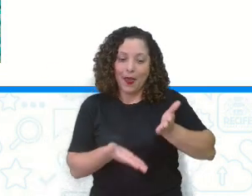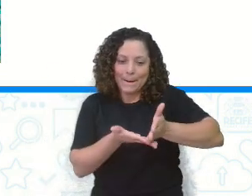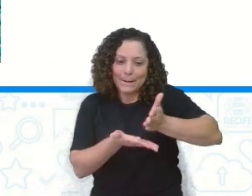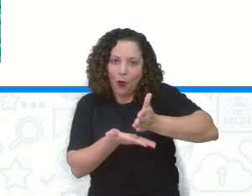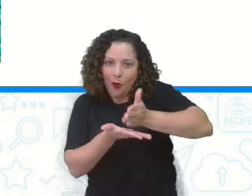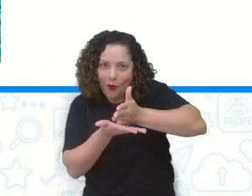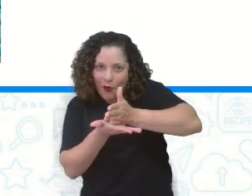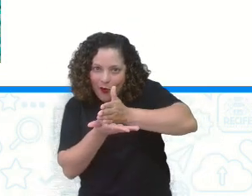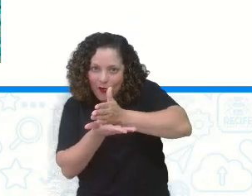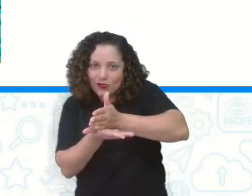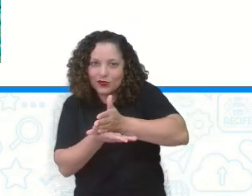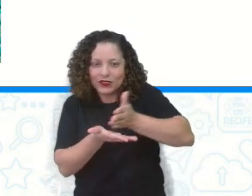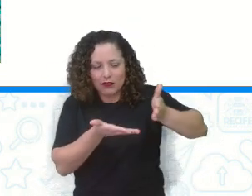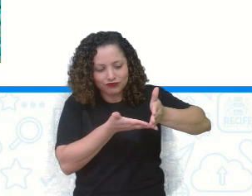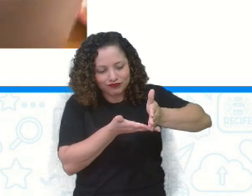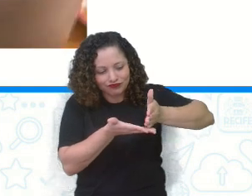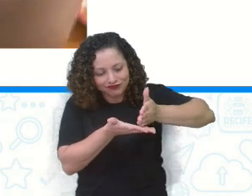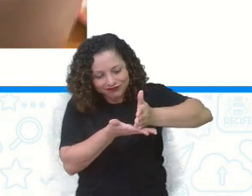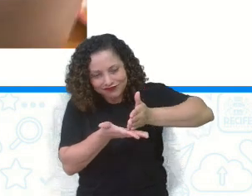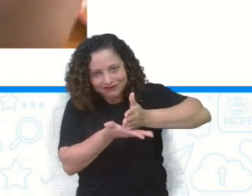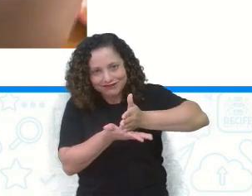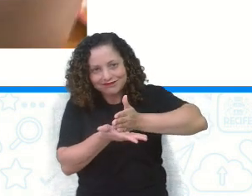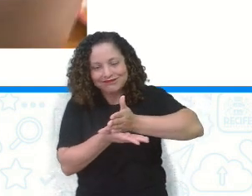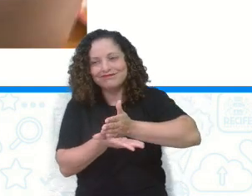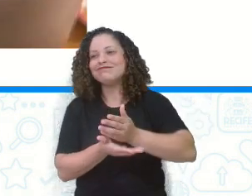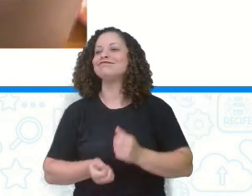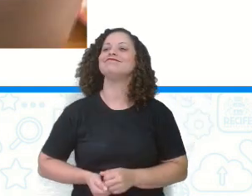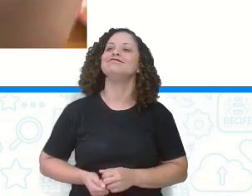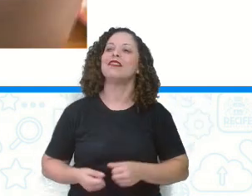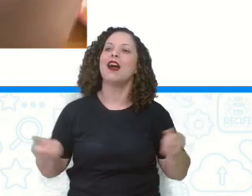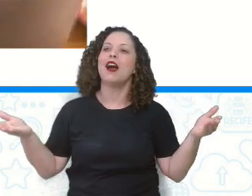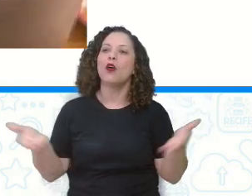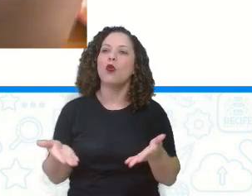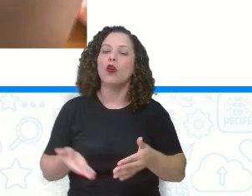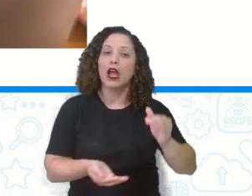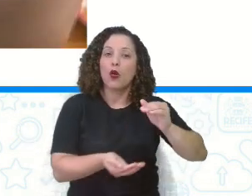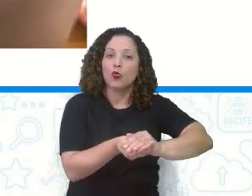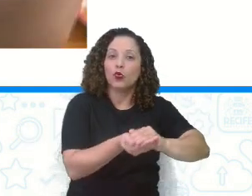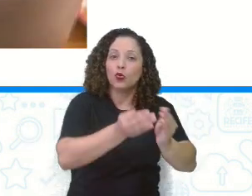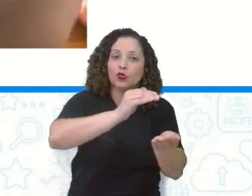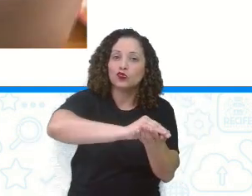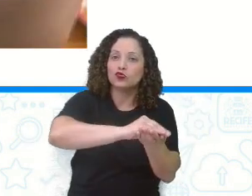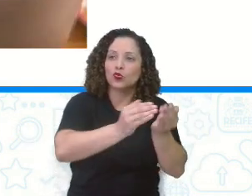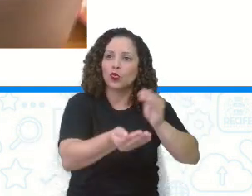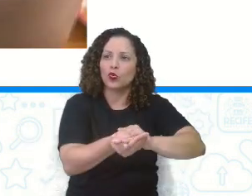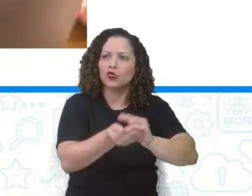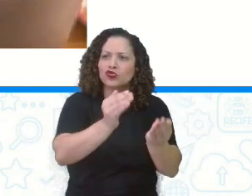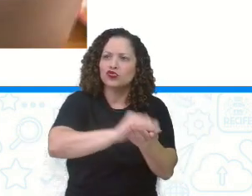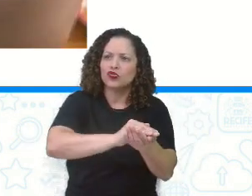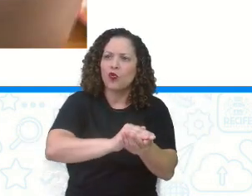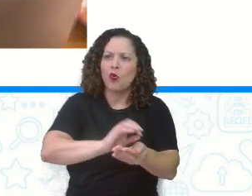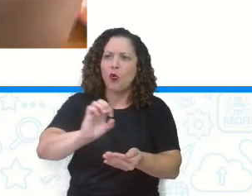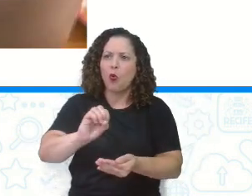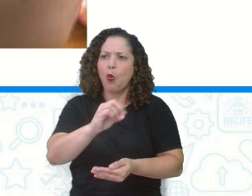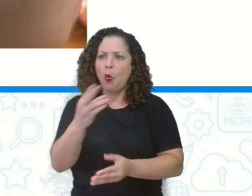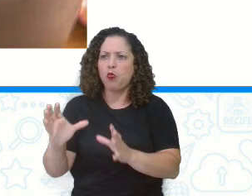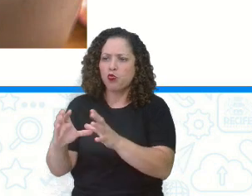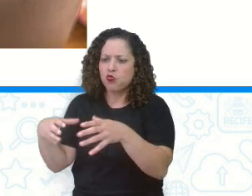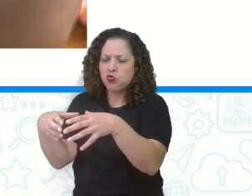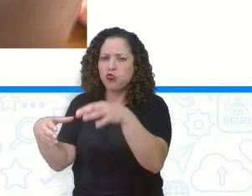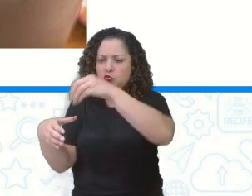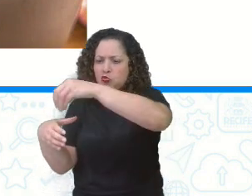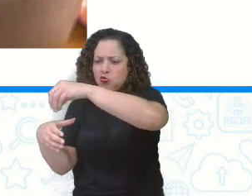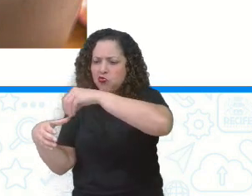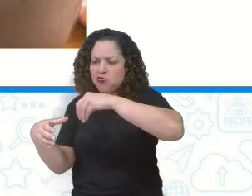é patrimônio, né? É, muito bem. E agora, cuscuz ou pinhão? Ai,